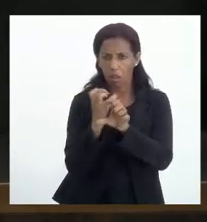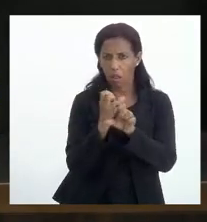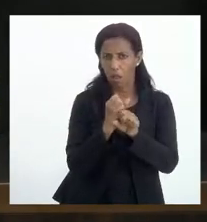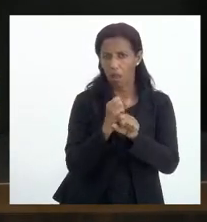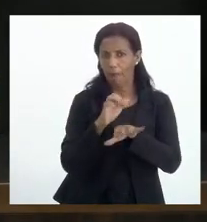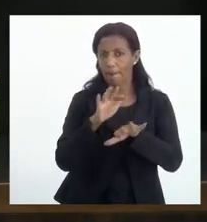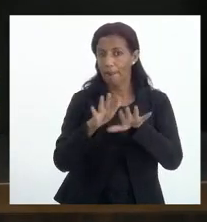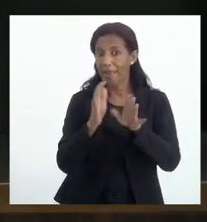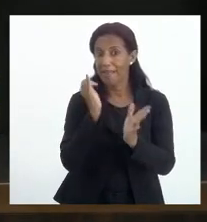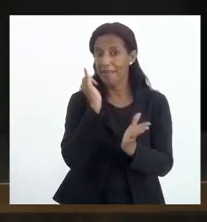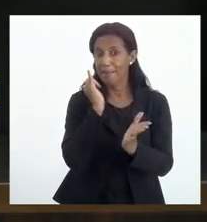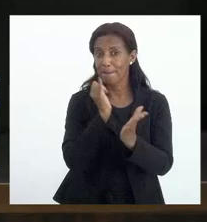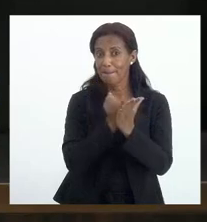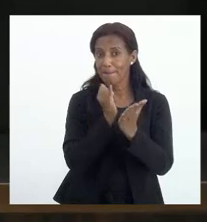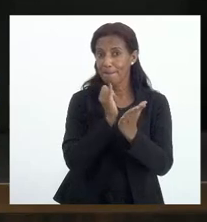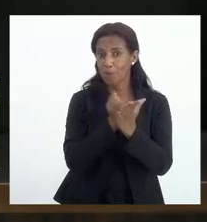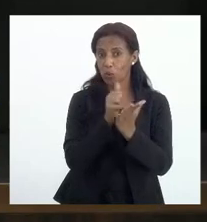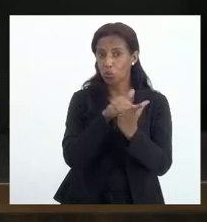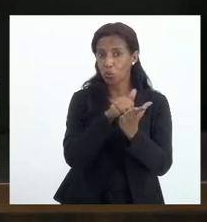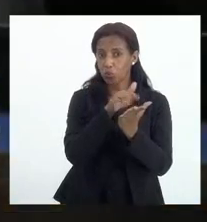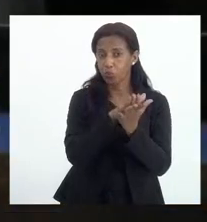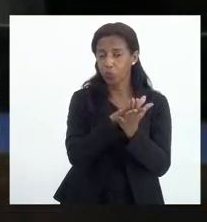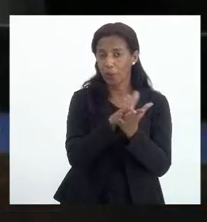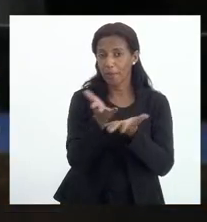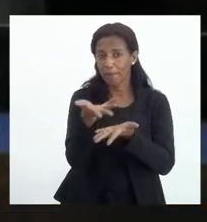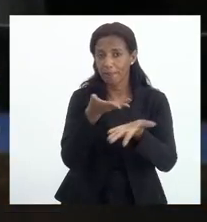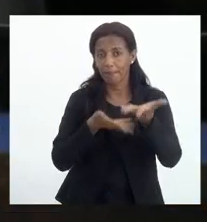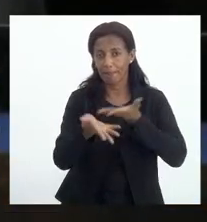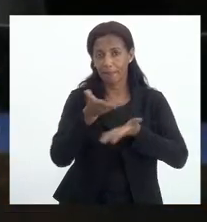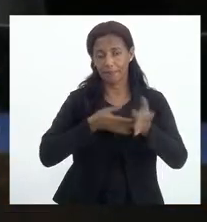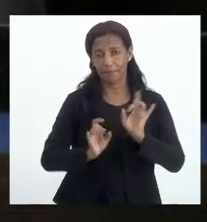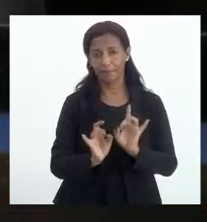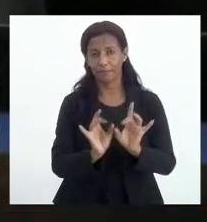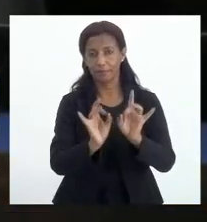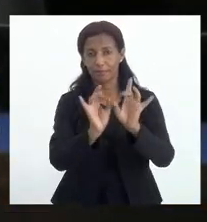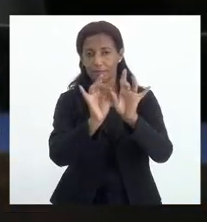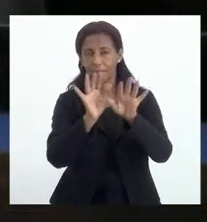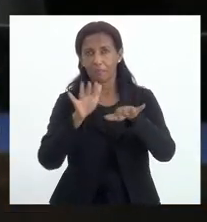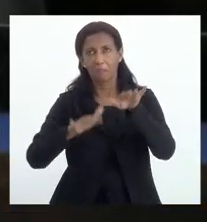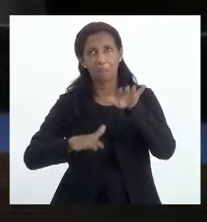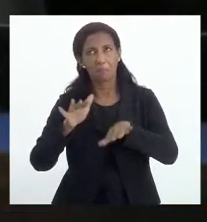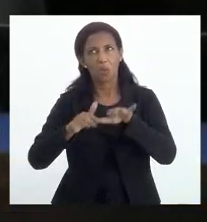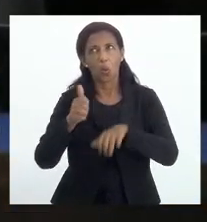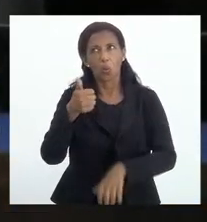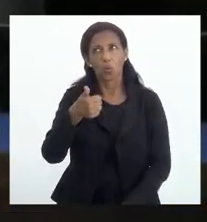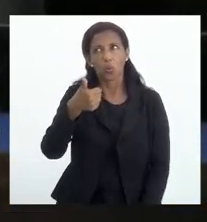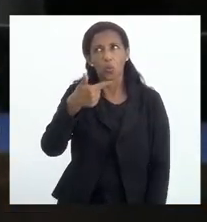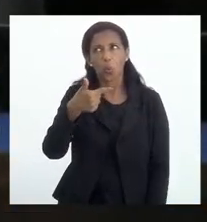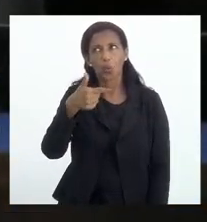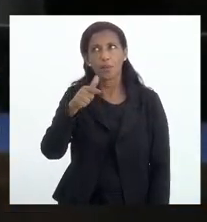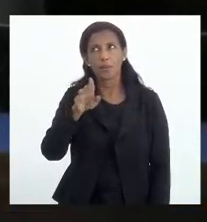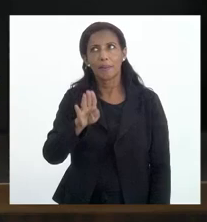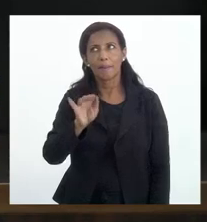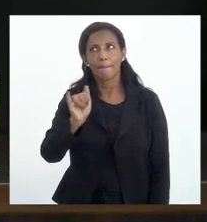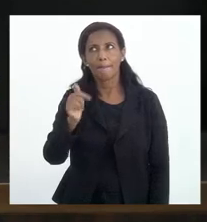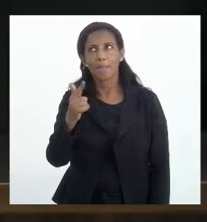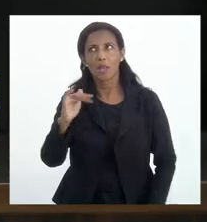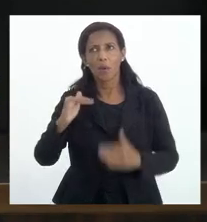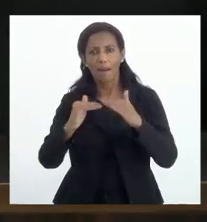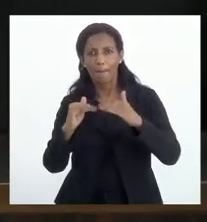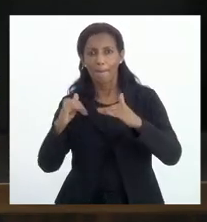entre impostos e participações especiais, algo como 12 bilhões de reais a